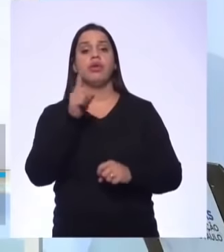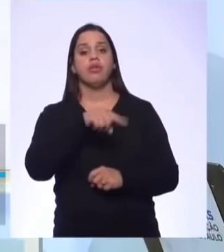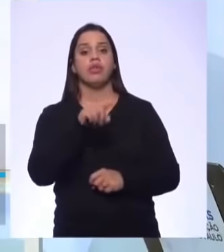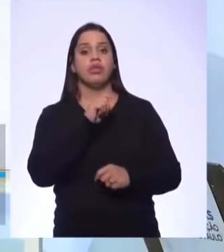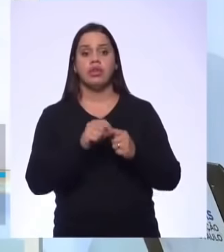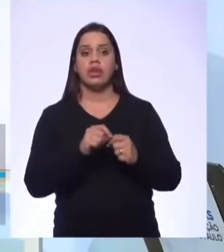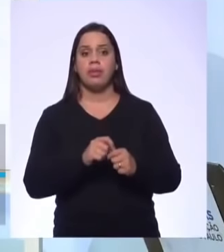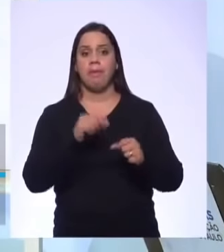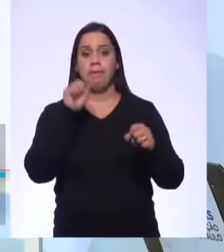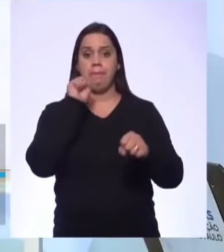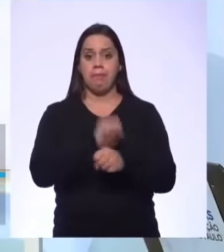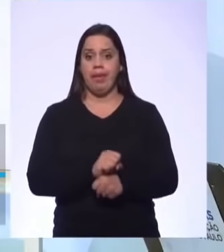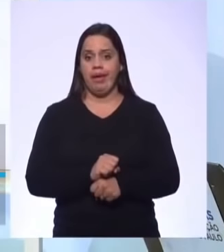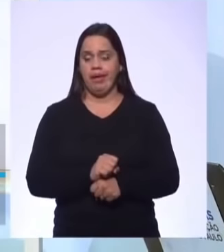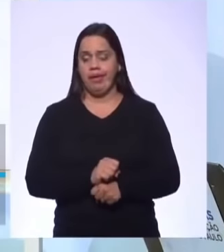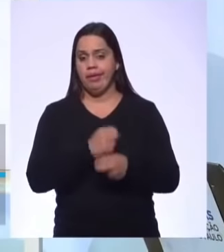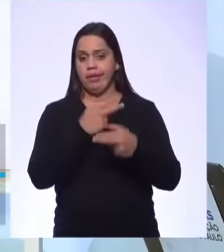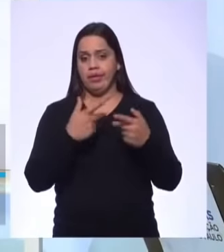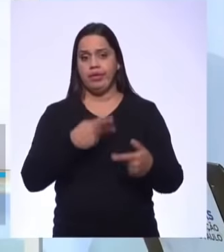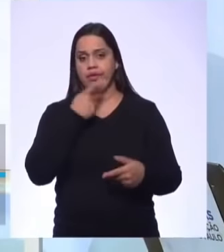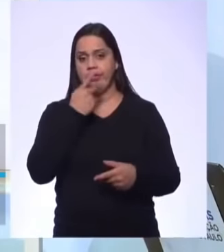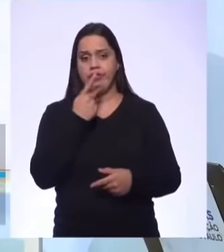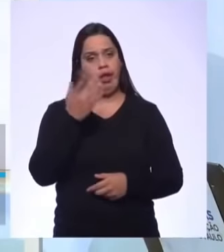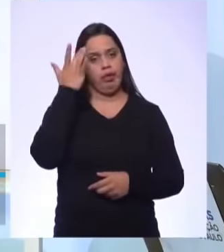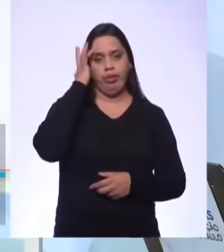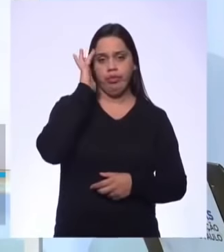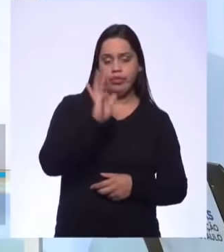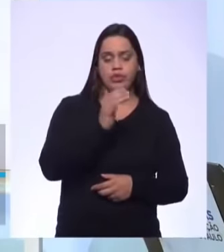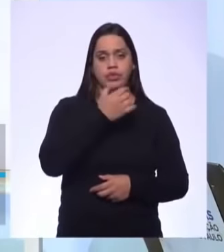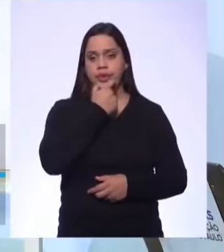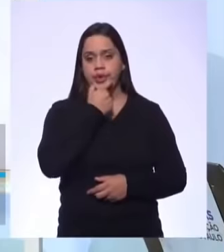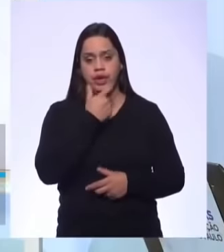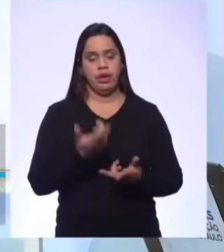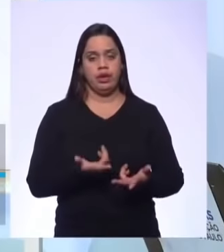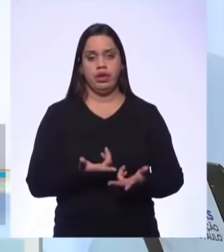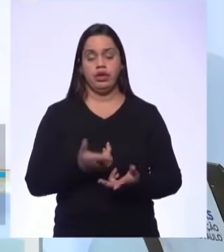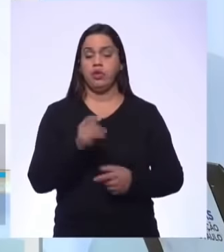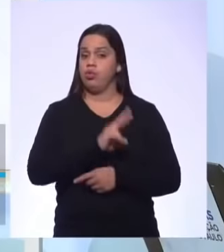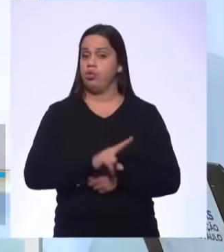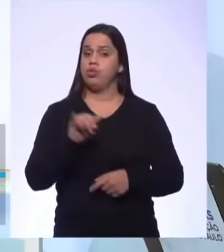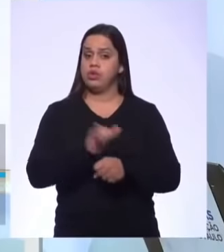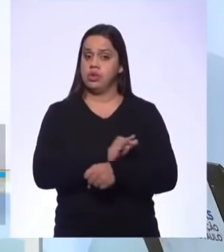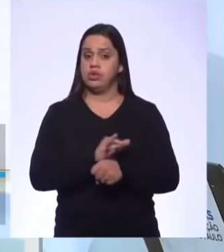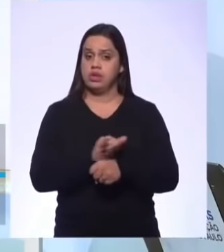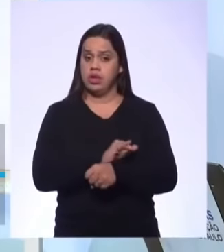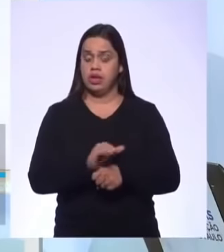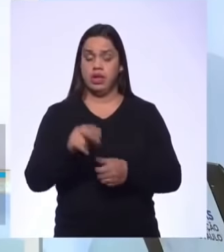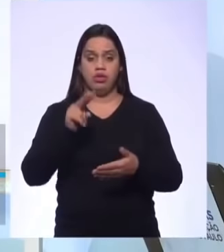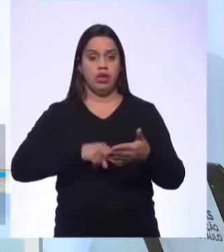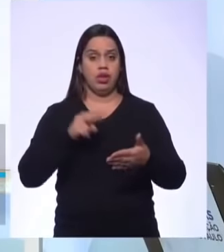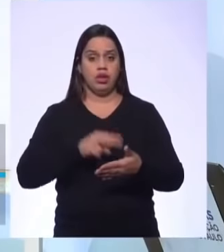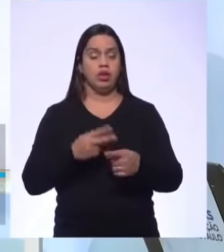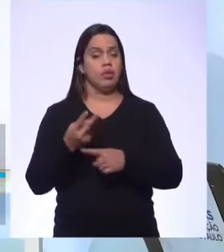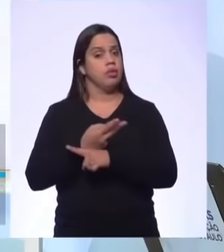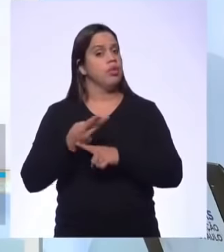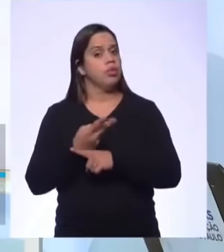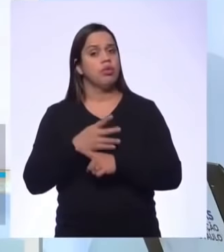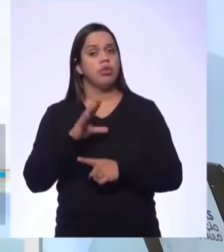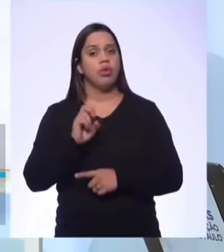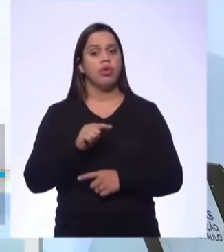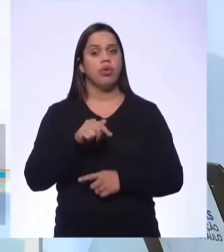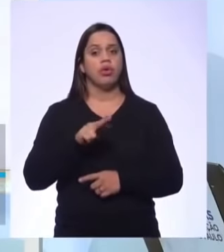este negócio que vocês vivem dizendo, eu não sei inglês. Usa as estratégias de leitura. Procura os cognatos, que